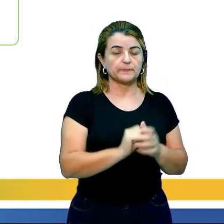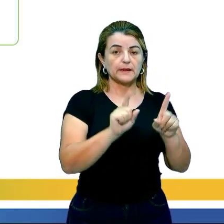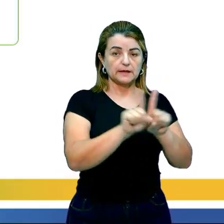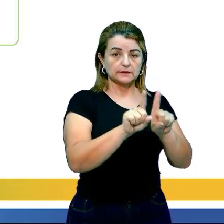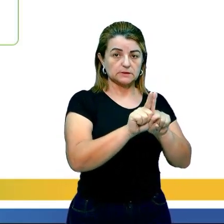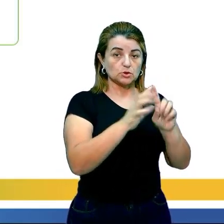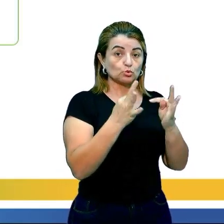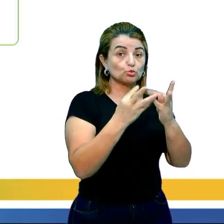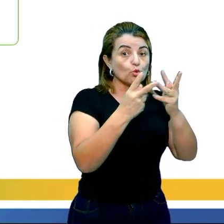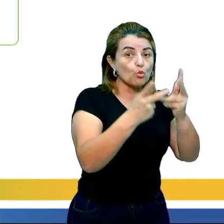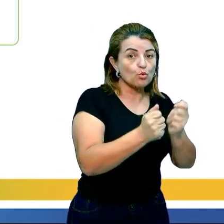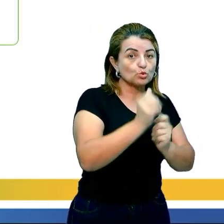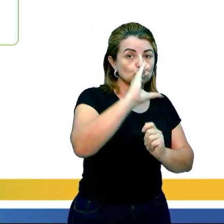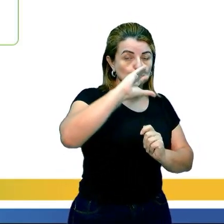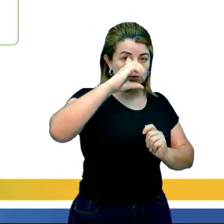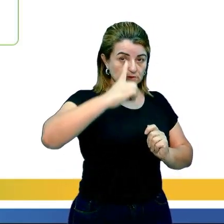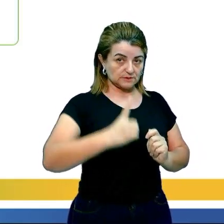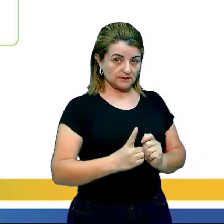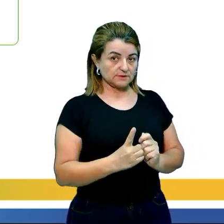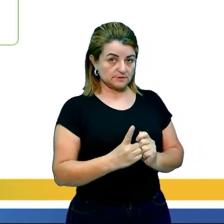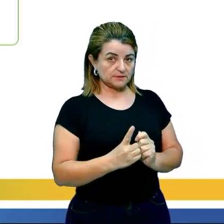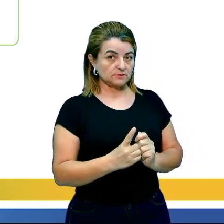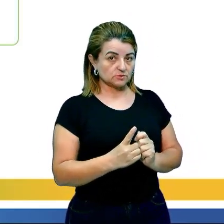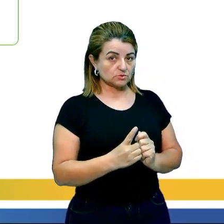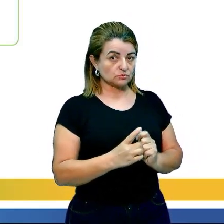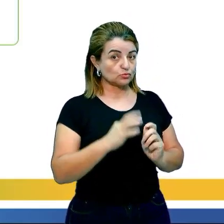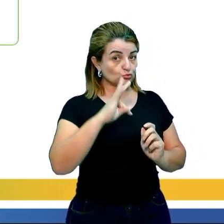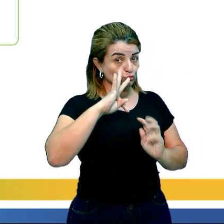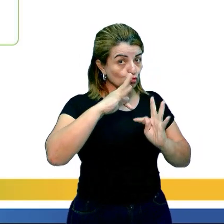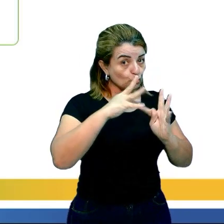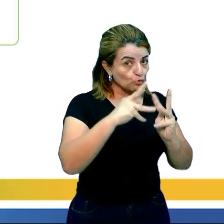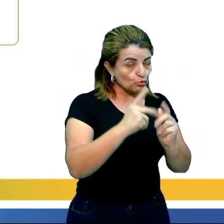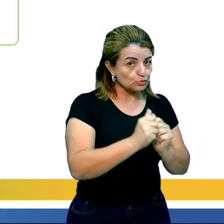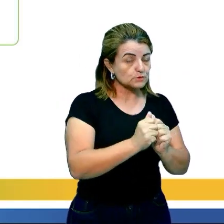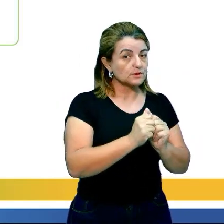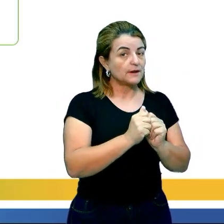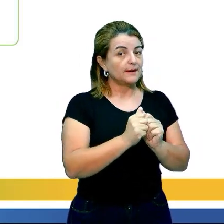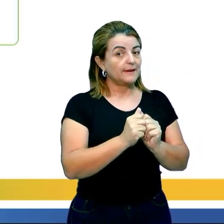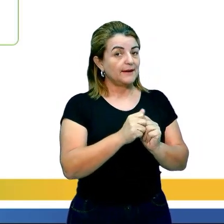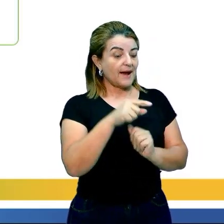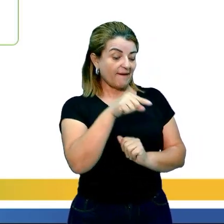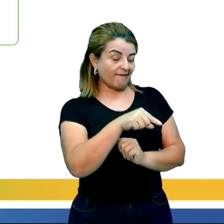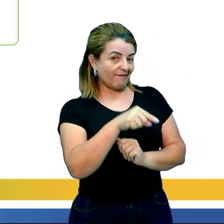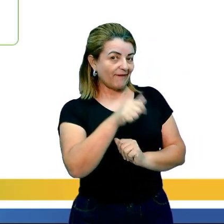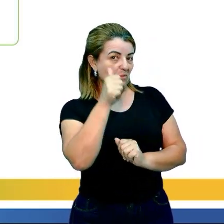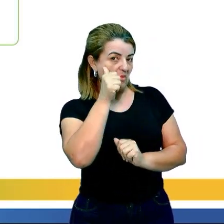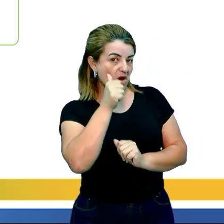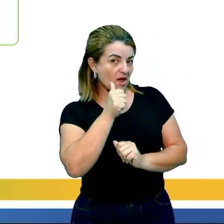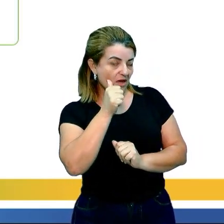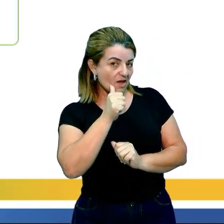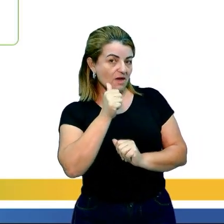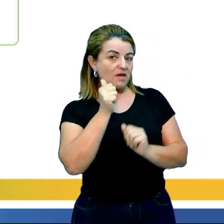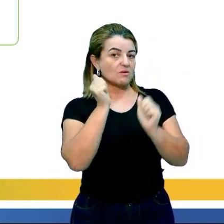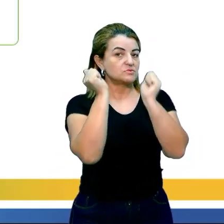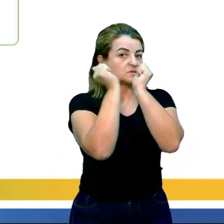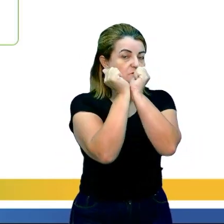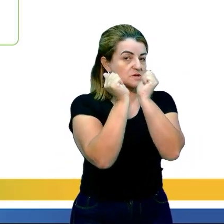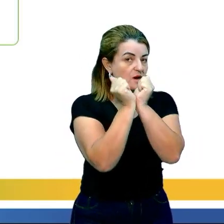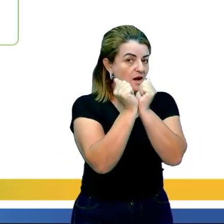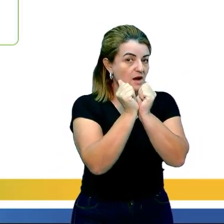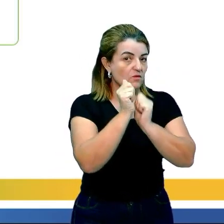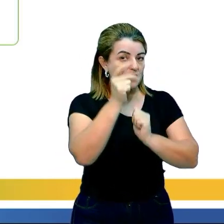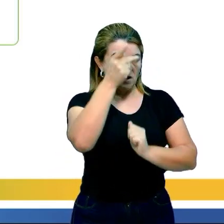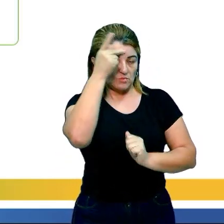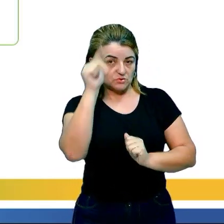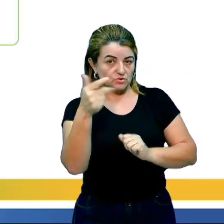todos os cidadãos olha que nem todos são cidadãos lembra das mulheres dos escravos e dos Estrangeiros eles